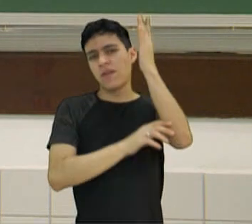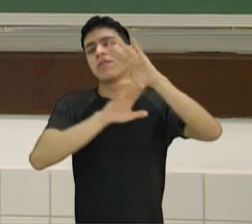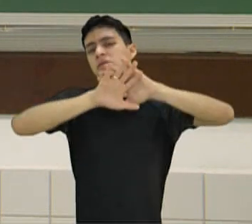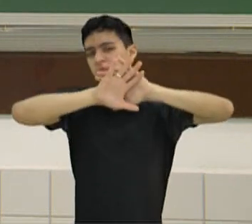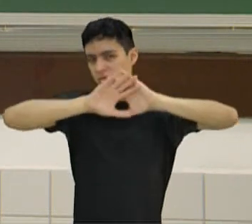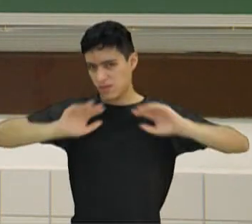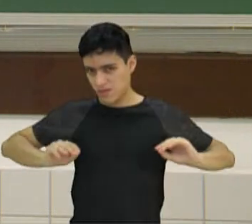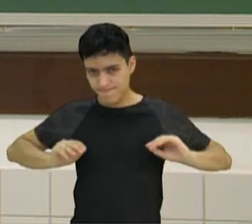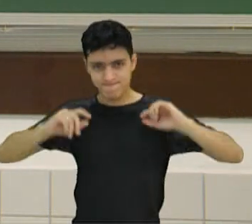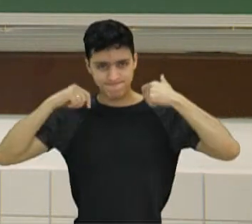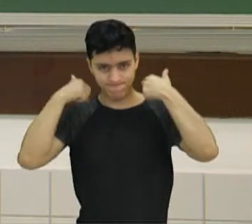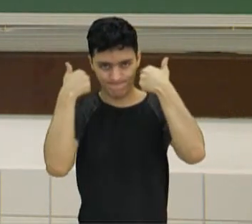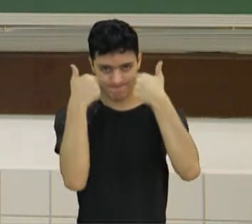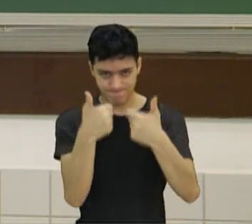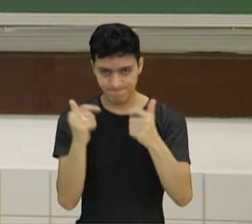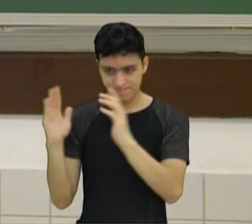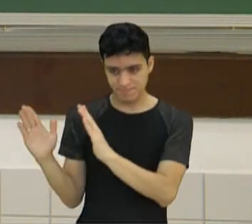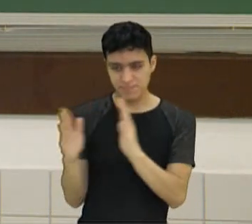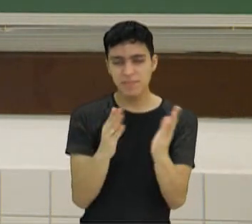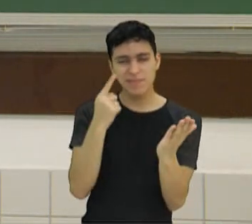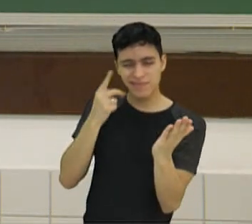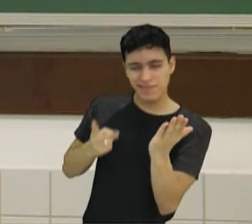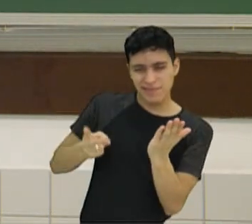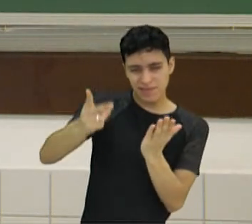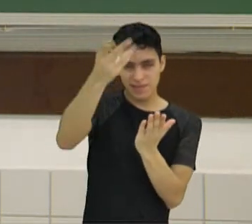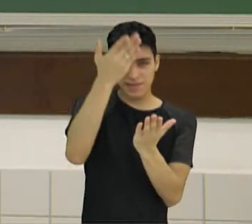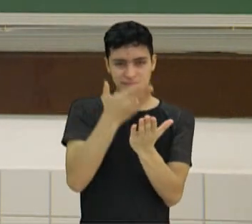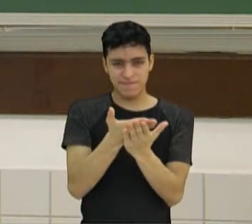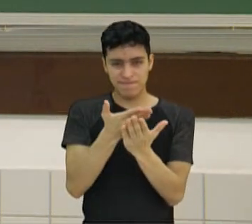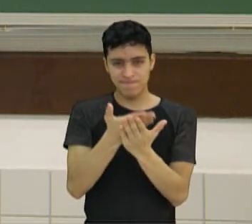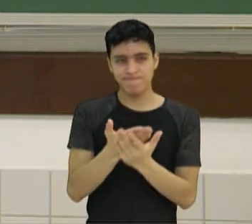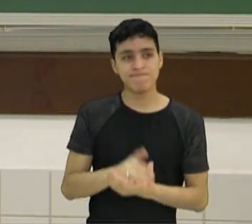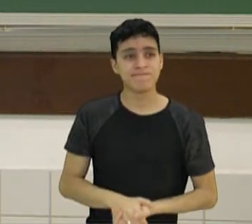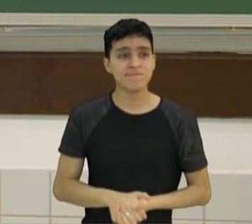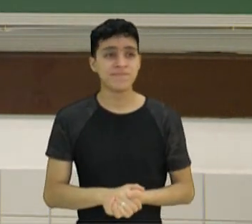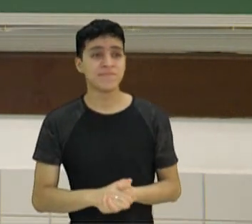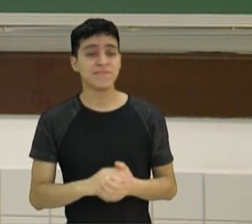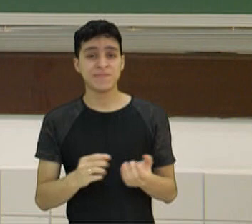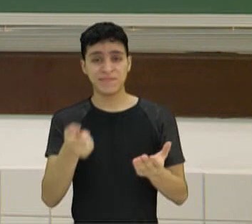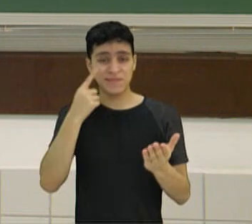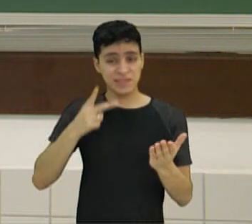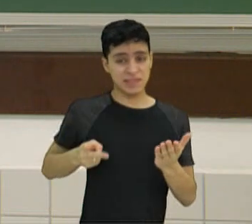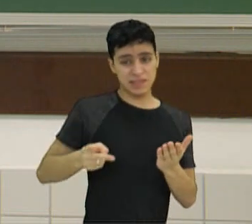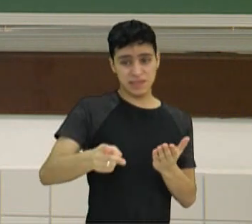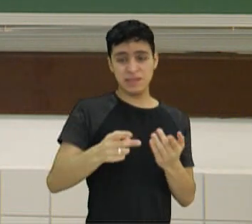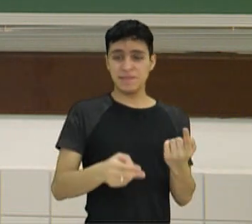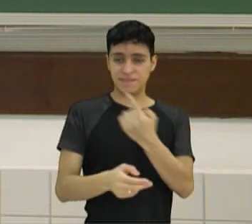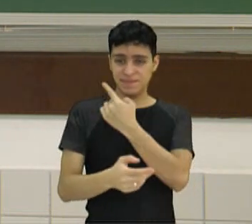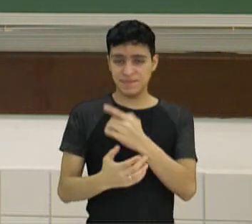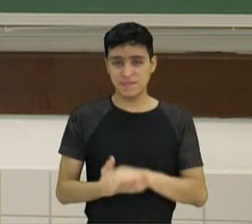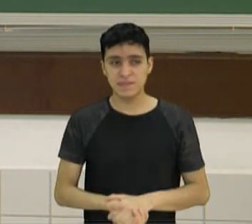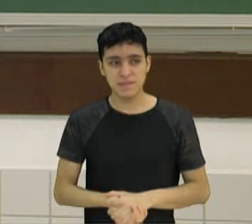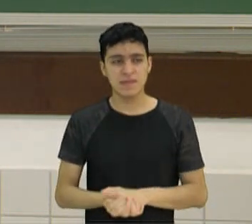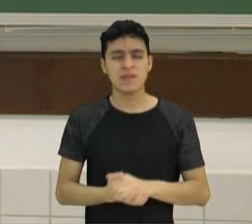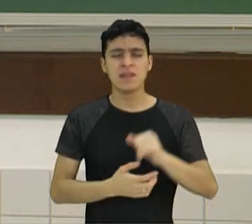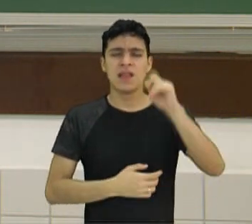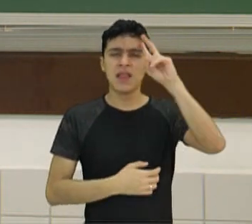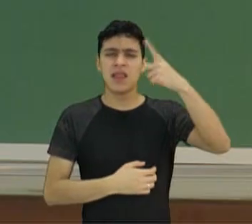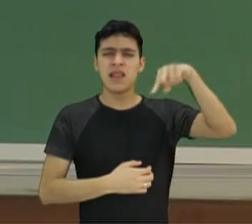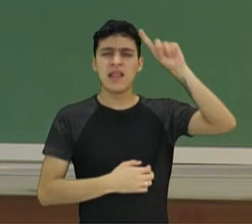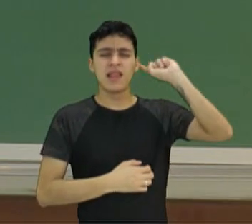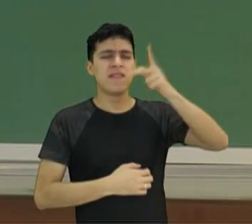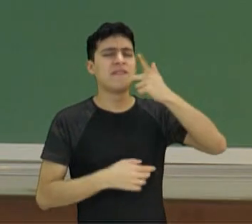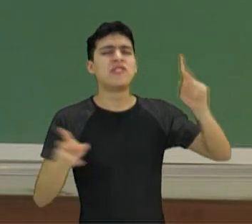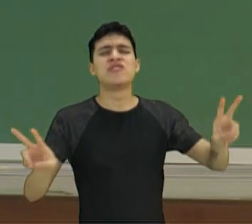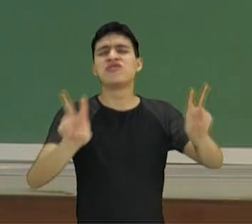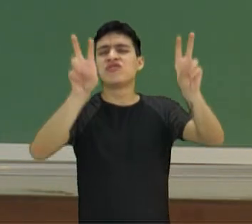curar, beleza? Então, vamos para nossa aula aí. Vamos seguir aqui o nosso before reading. Lembra quando eu falei para vocês sobre o